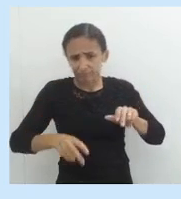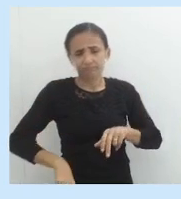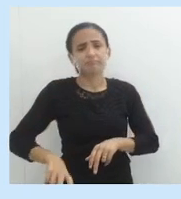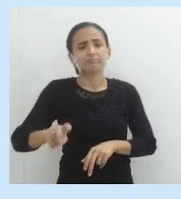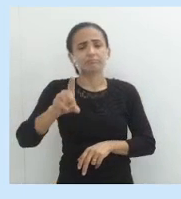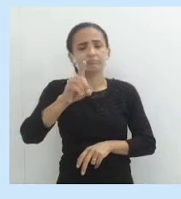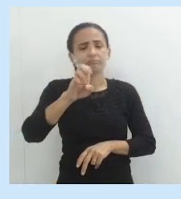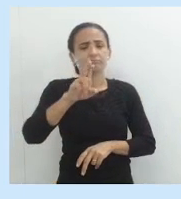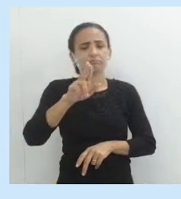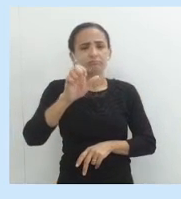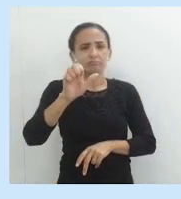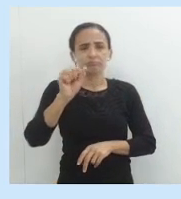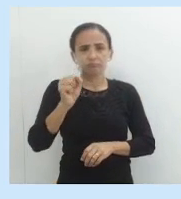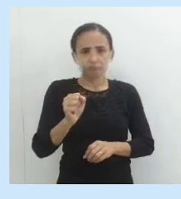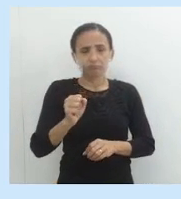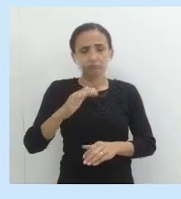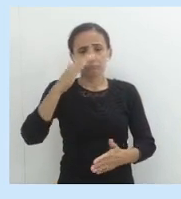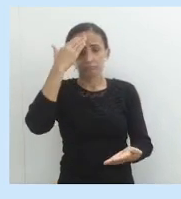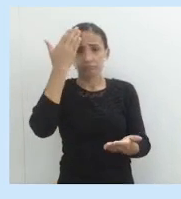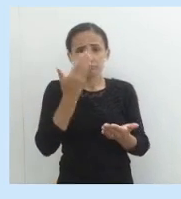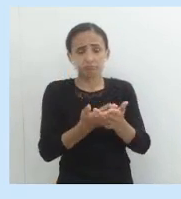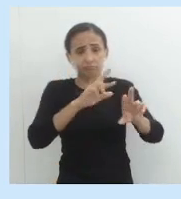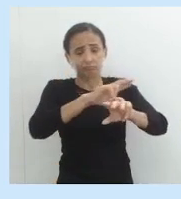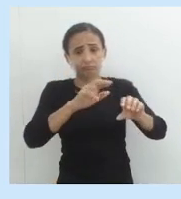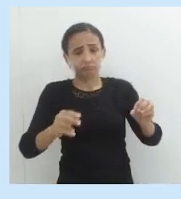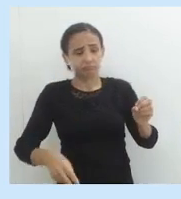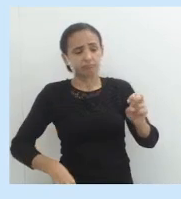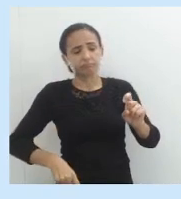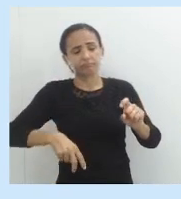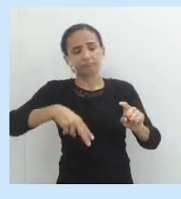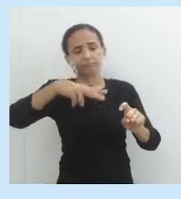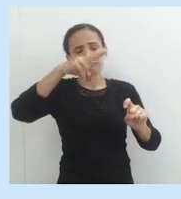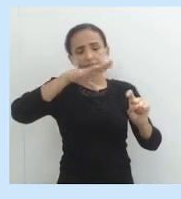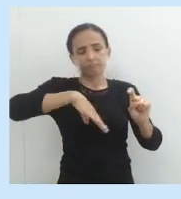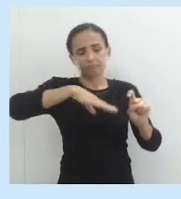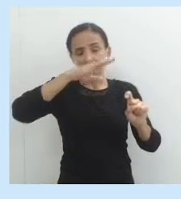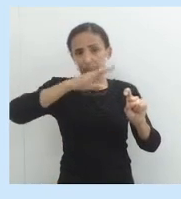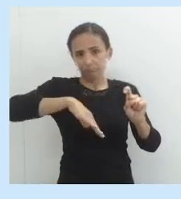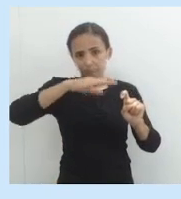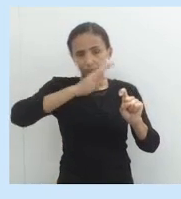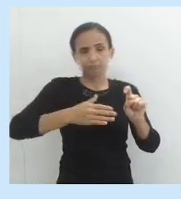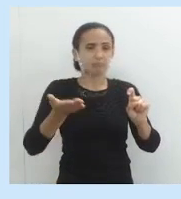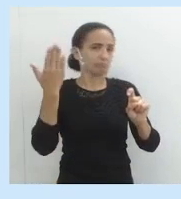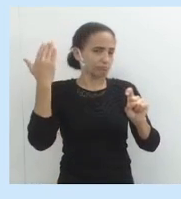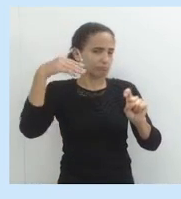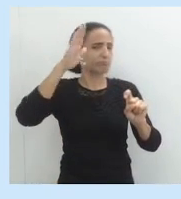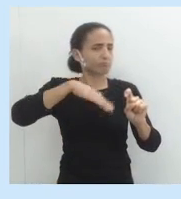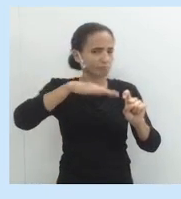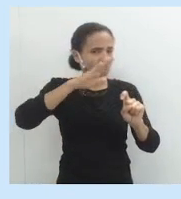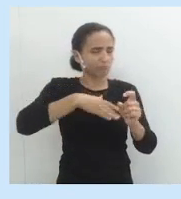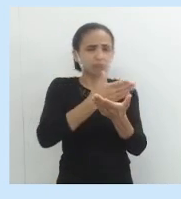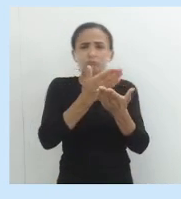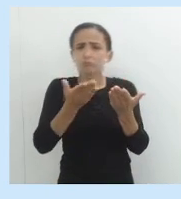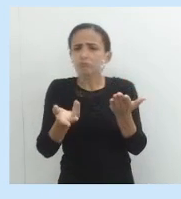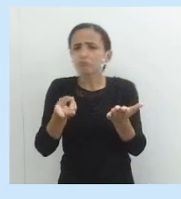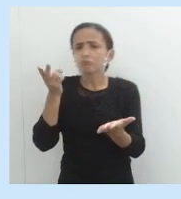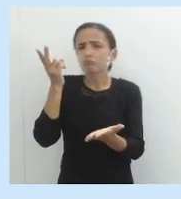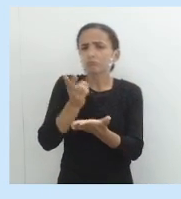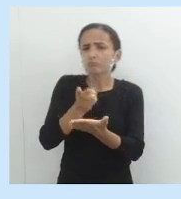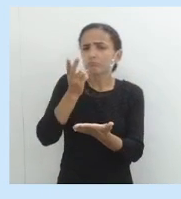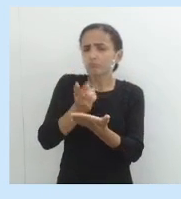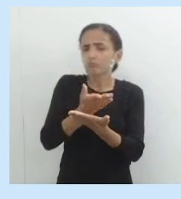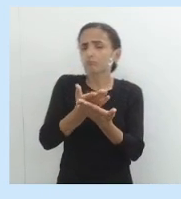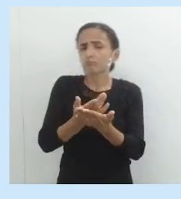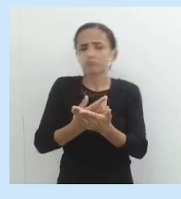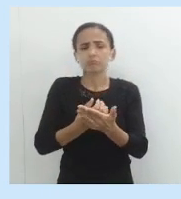e suas histórias. Então, alguns artigos da arte nesse período justamente contavam fatos da vida desses deuses,